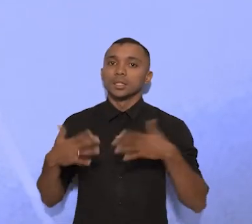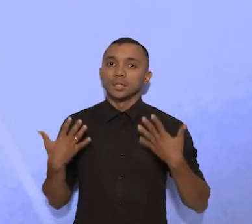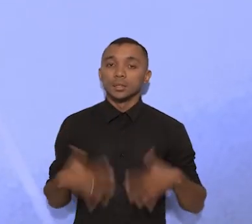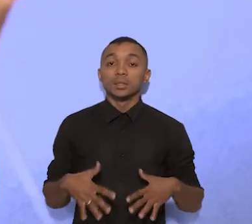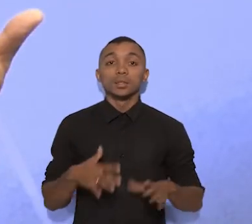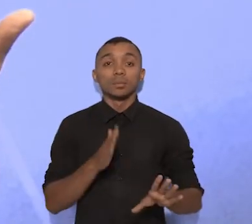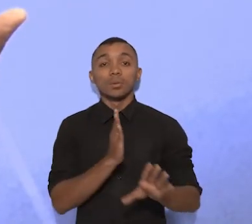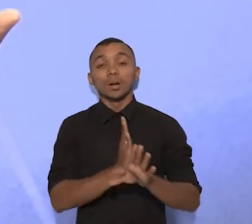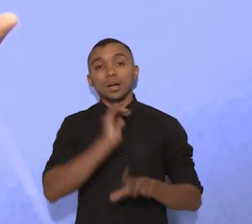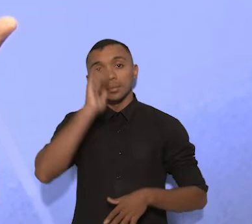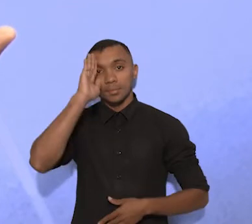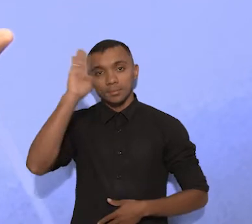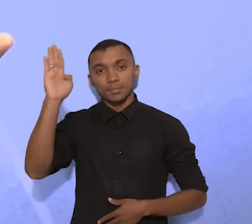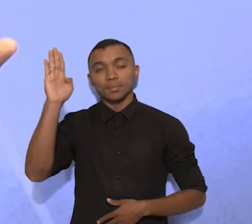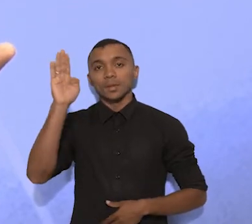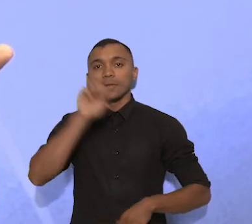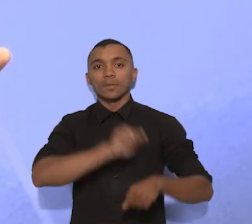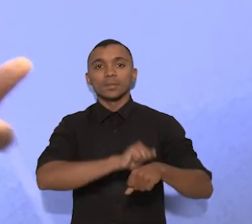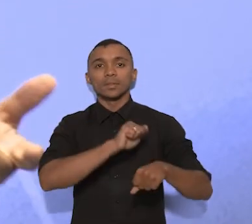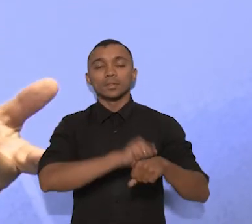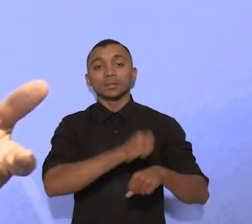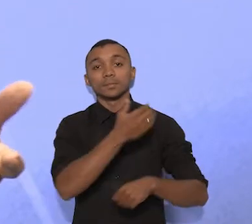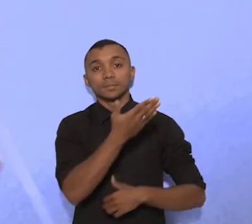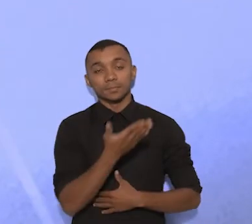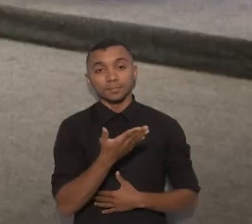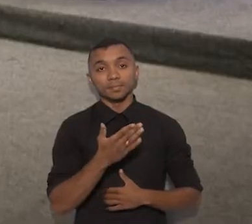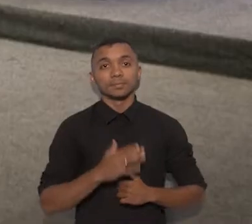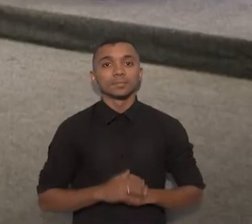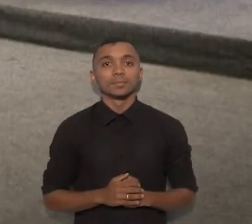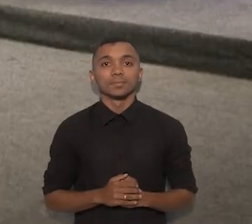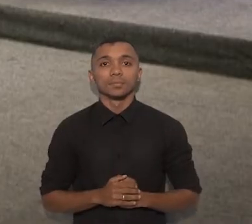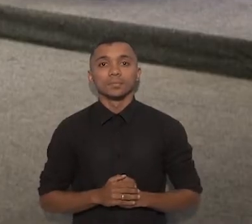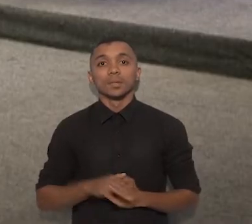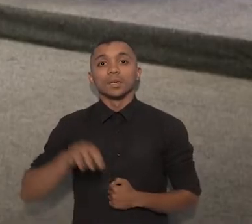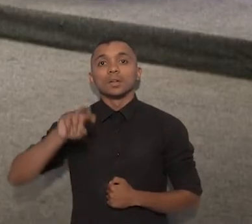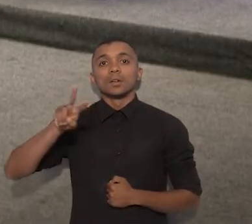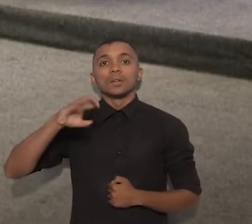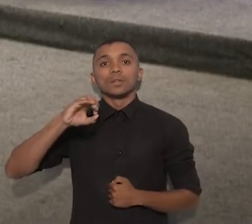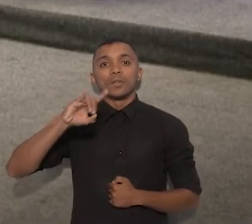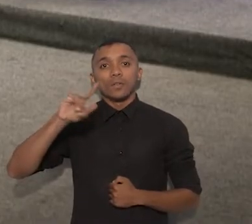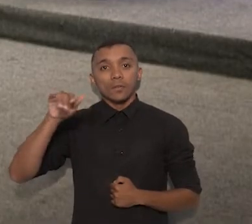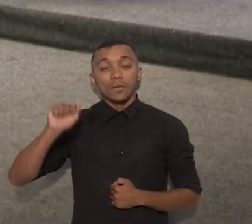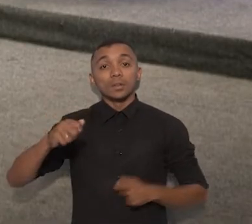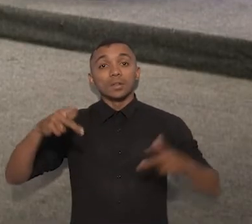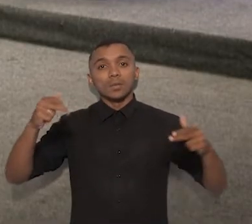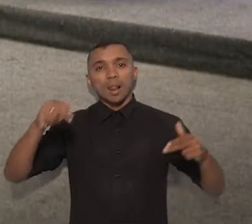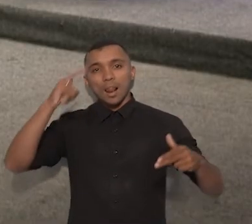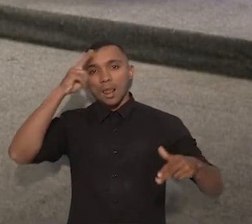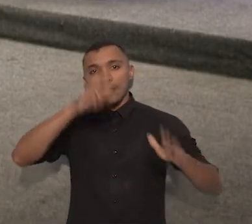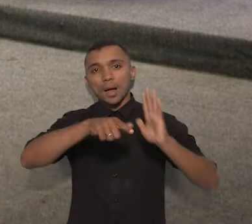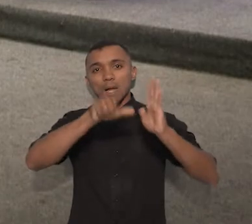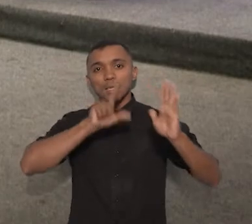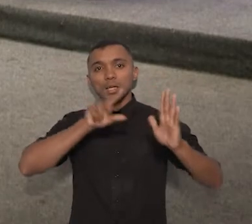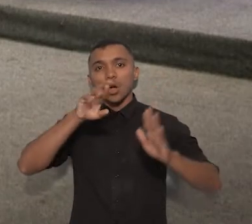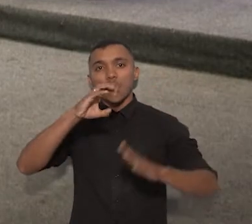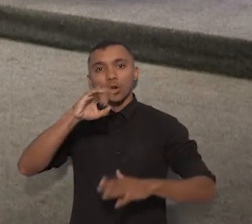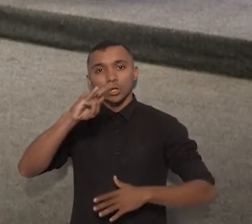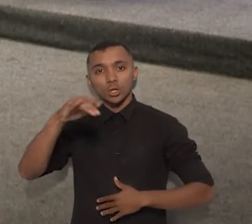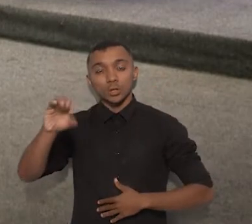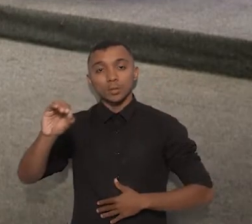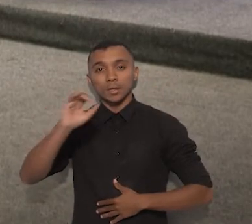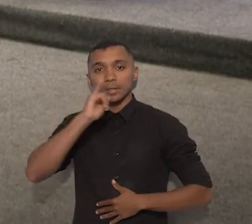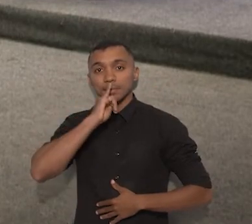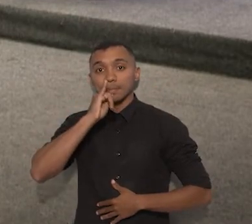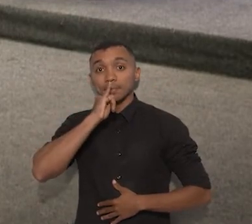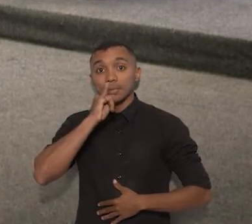Pikachu e principalmente o Fortaleza na fase que está. Situação. E o Vojvoda não teve coragem de fazer o que o Rogério Ceni fez contra o Fluminense, por exemplo. O